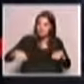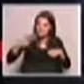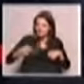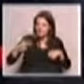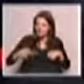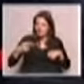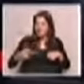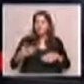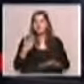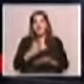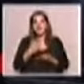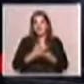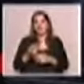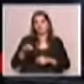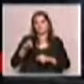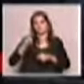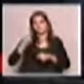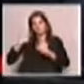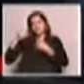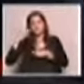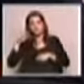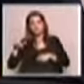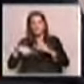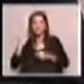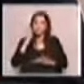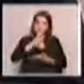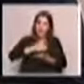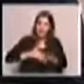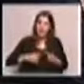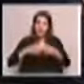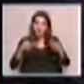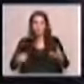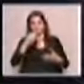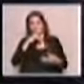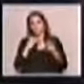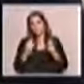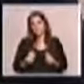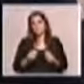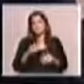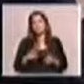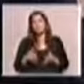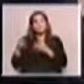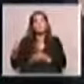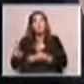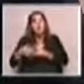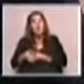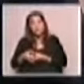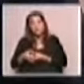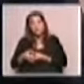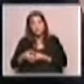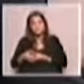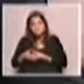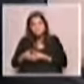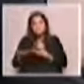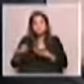conservação até chegar aos mercados internacionais, para que possam depois serem abertos e serem consumidos no ar. Ou, por um lado, ter as unidoses em que se consiga. Isso é um